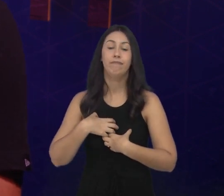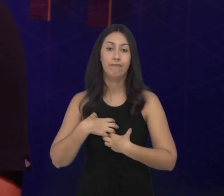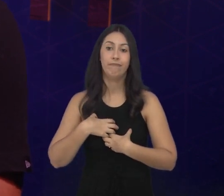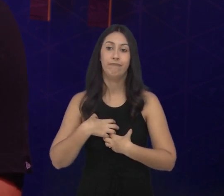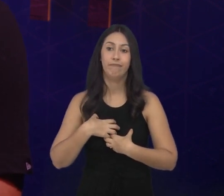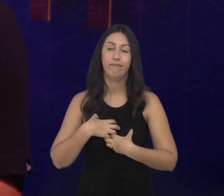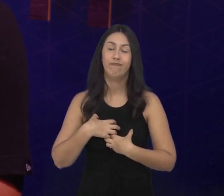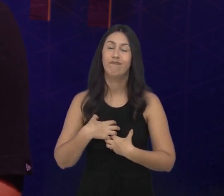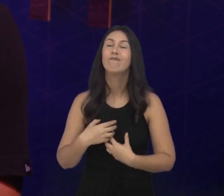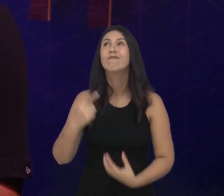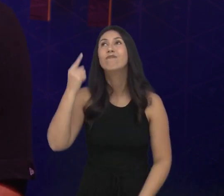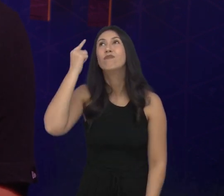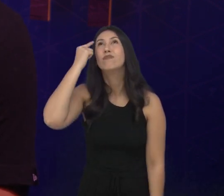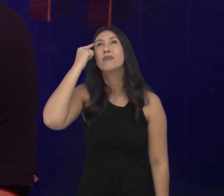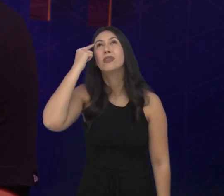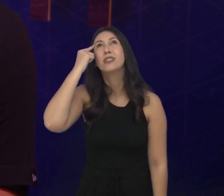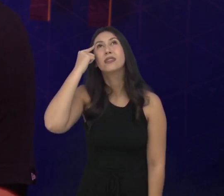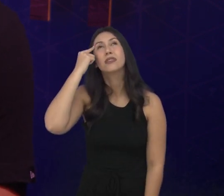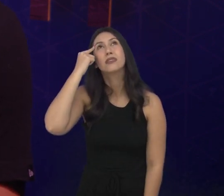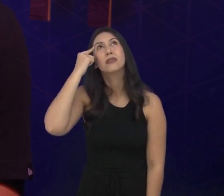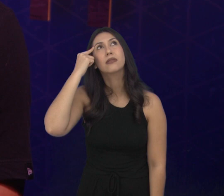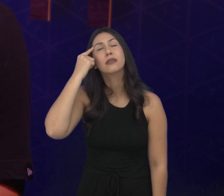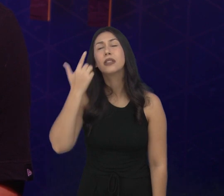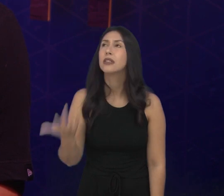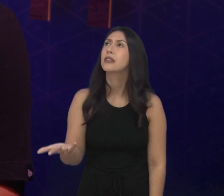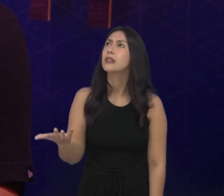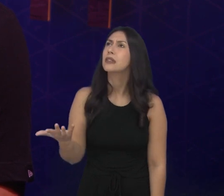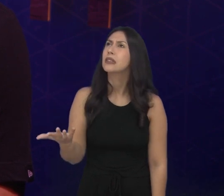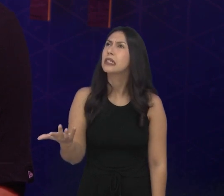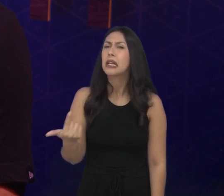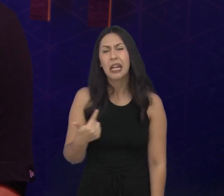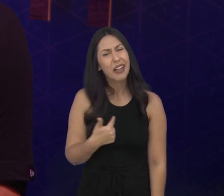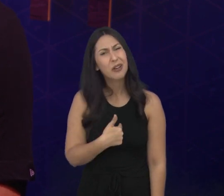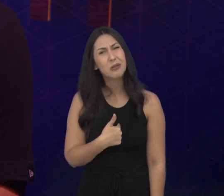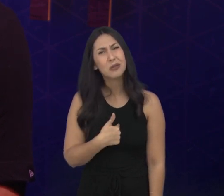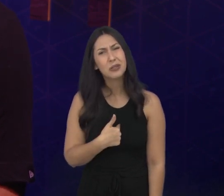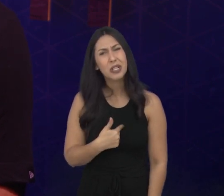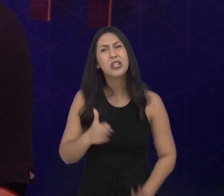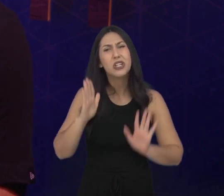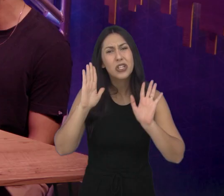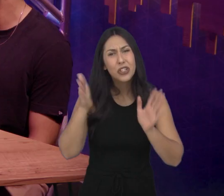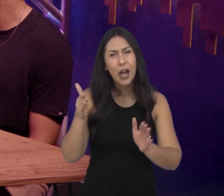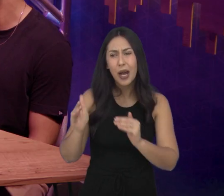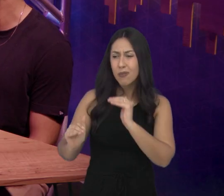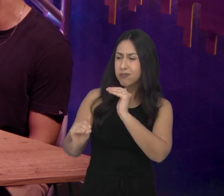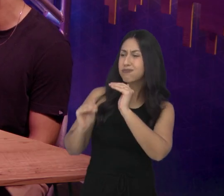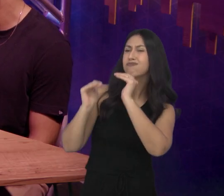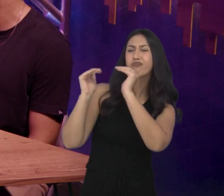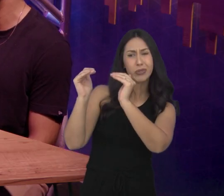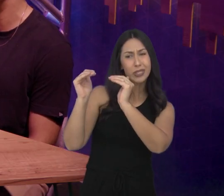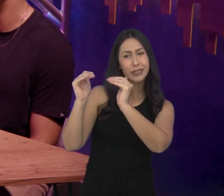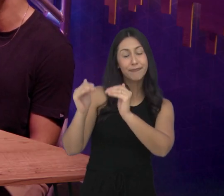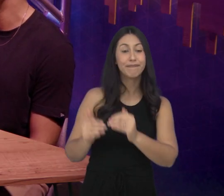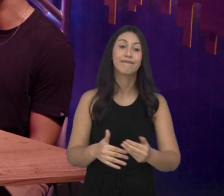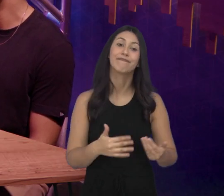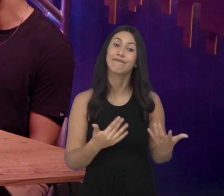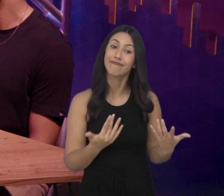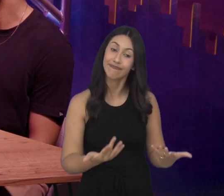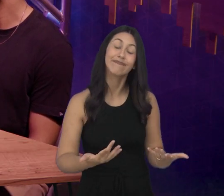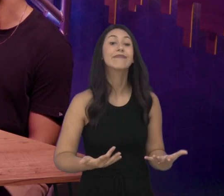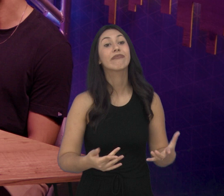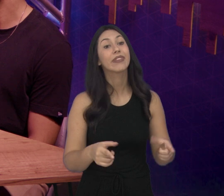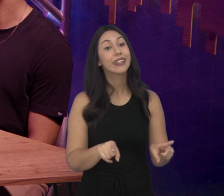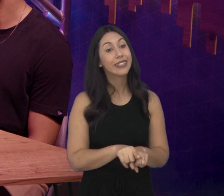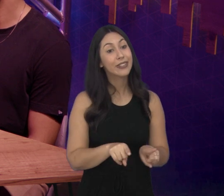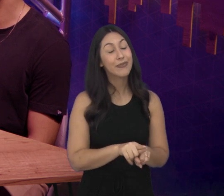bate essa pergunta aí, caraca, mas eu cheguei aonde eu queria já?